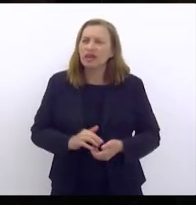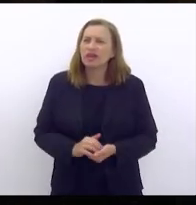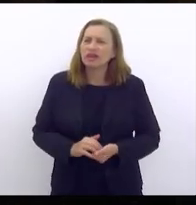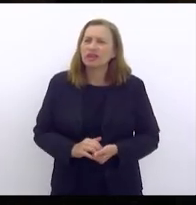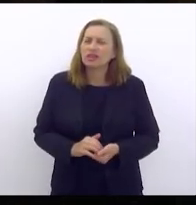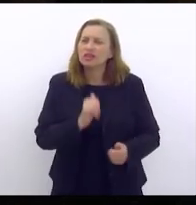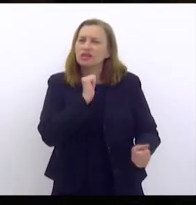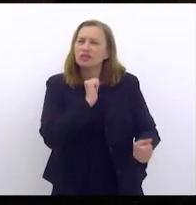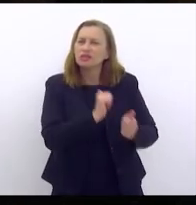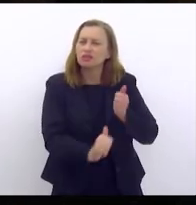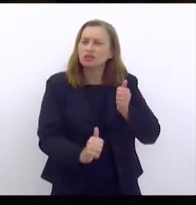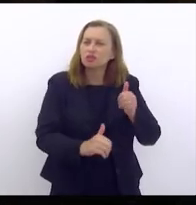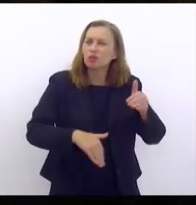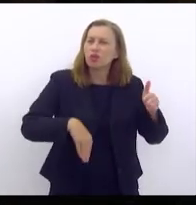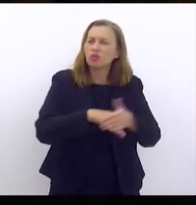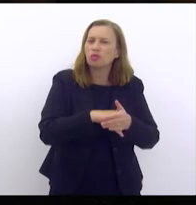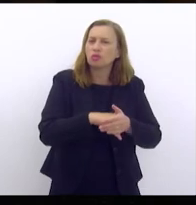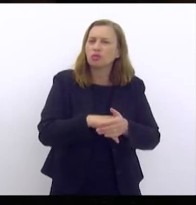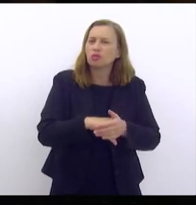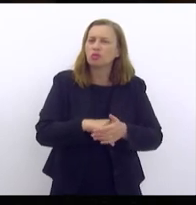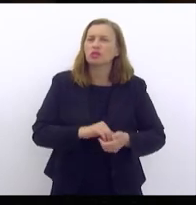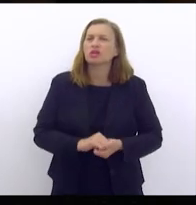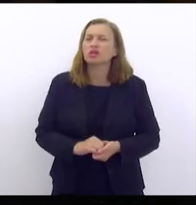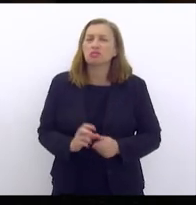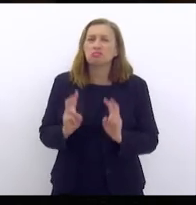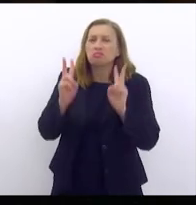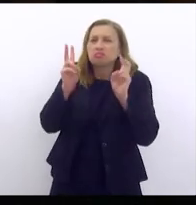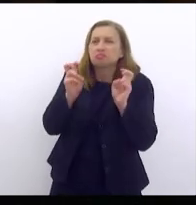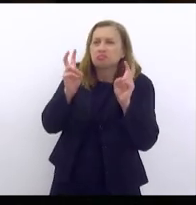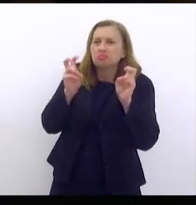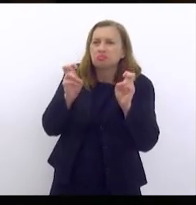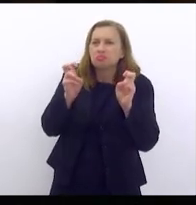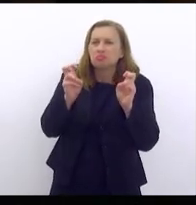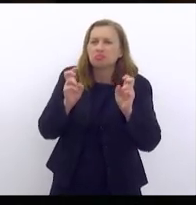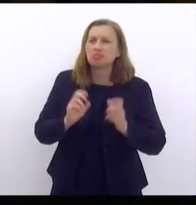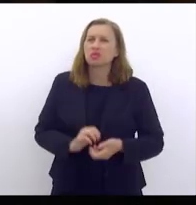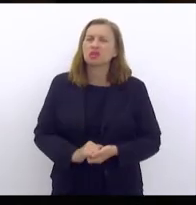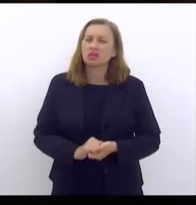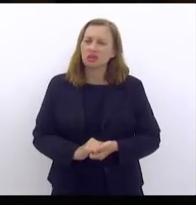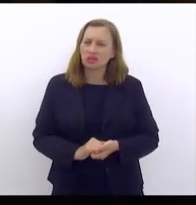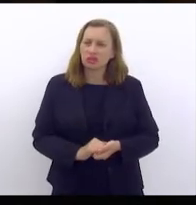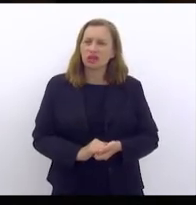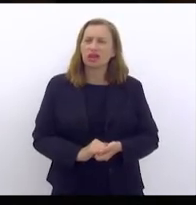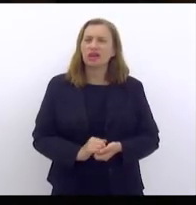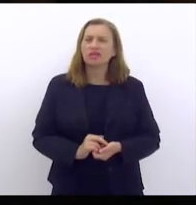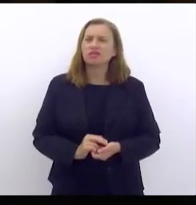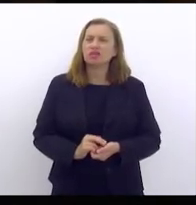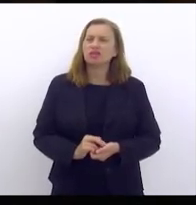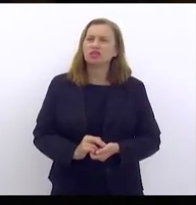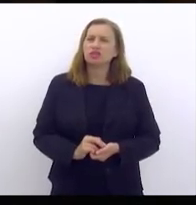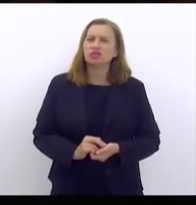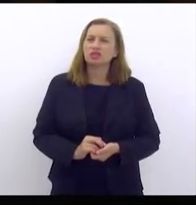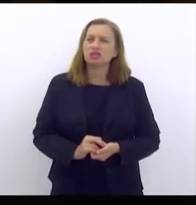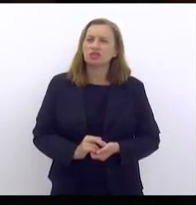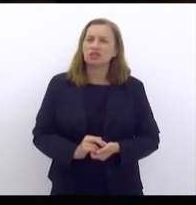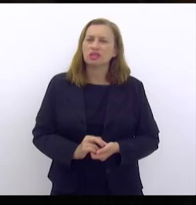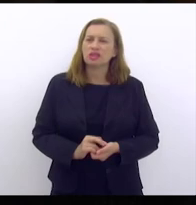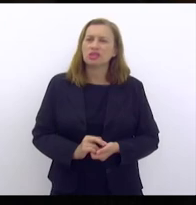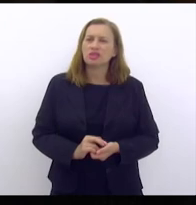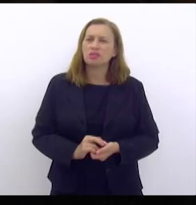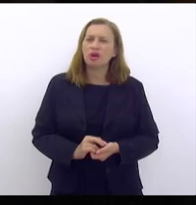futebol. E é um tema que repica na sociedade duas vezes por